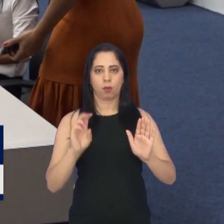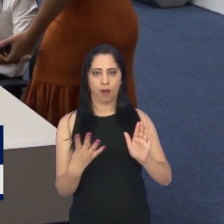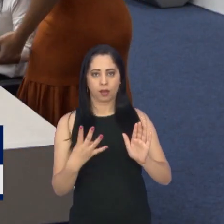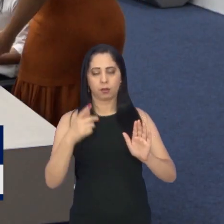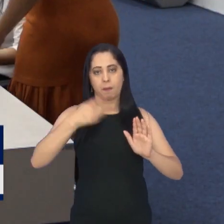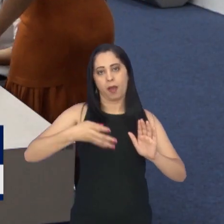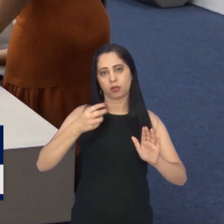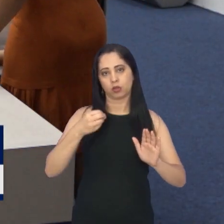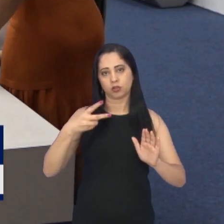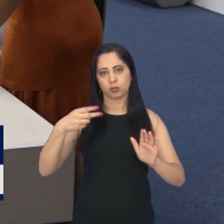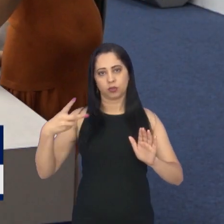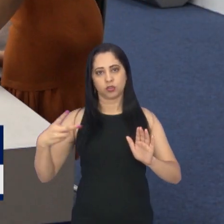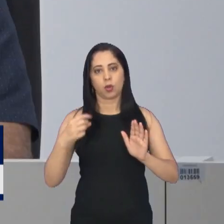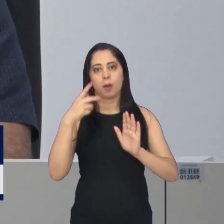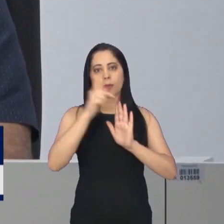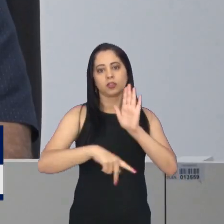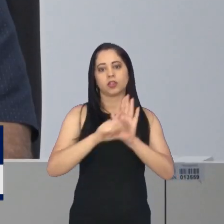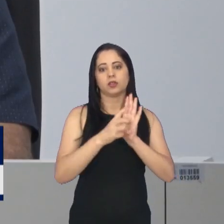10.954/2022, projeto de lei número